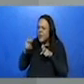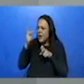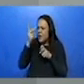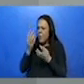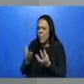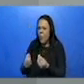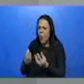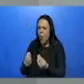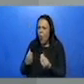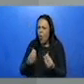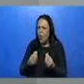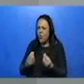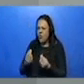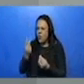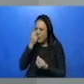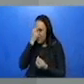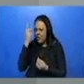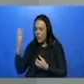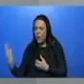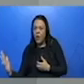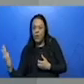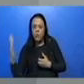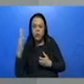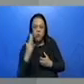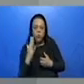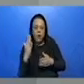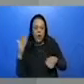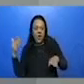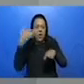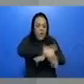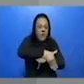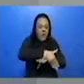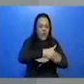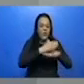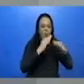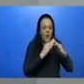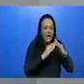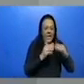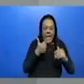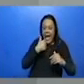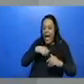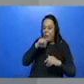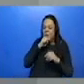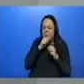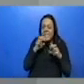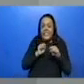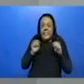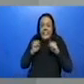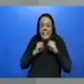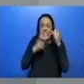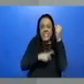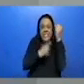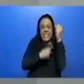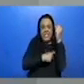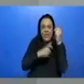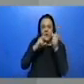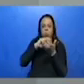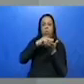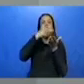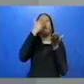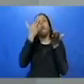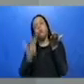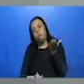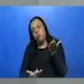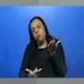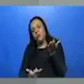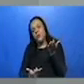hospedaria e invadiu a casa. E a mãe ficou tão nervosa que desmaiou. Falou, meu Deus, vamos ver a gente aqui, né? E